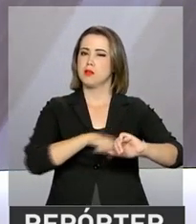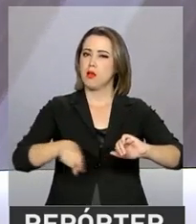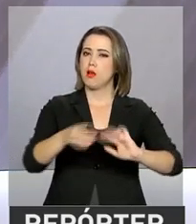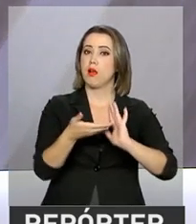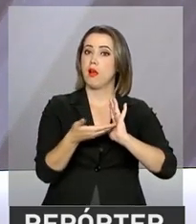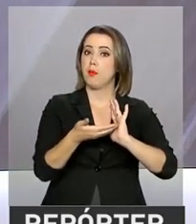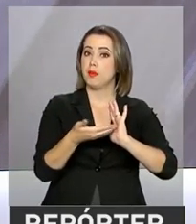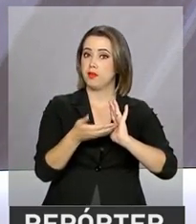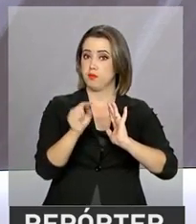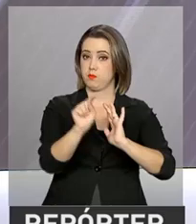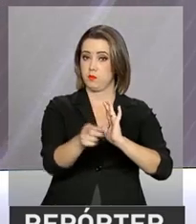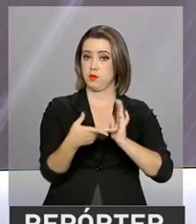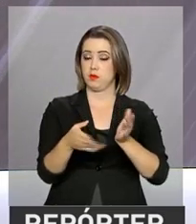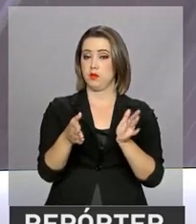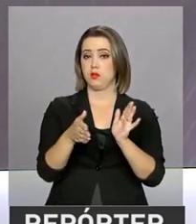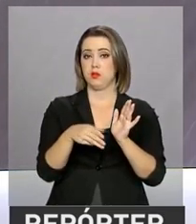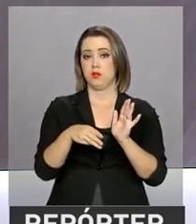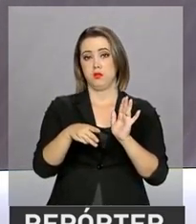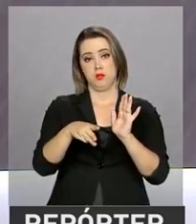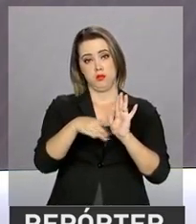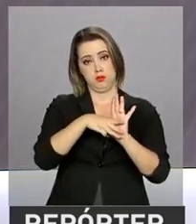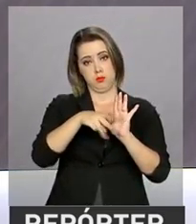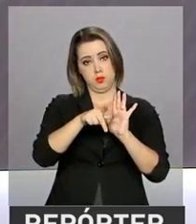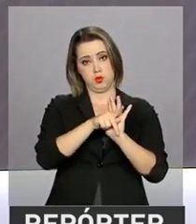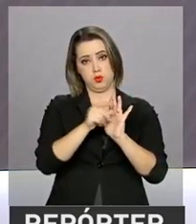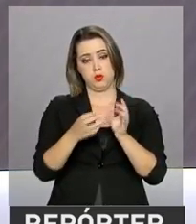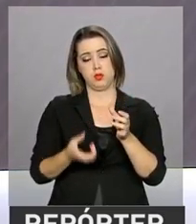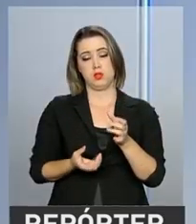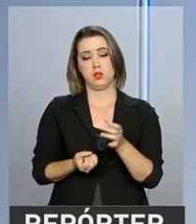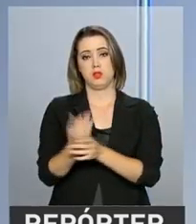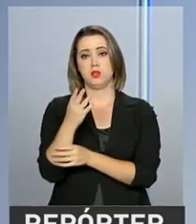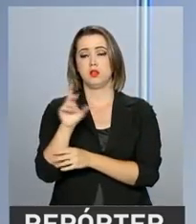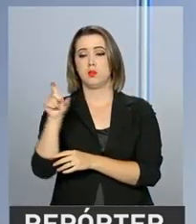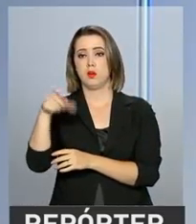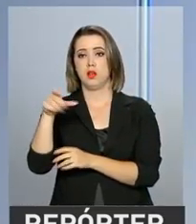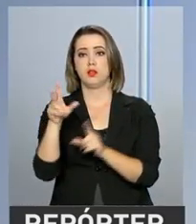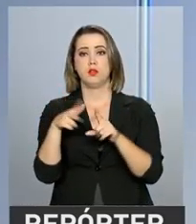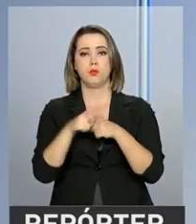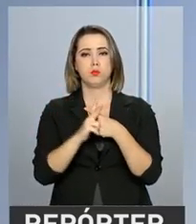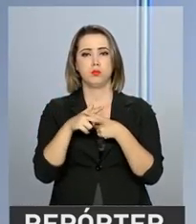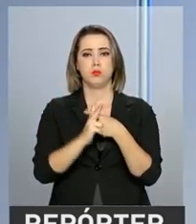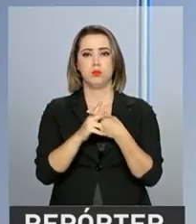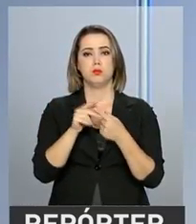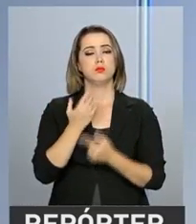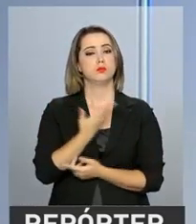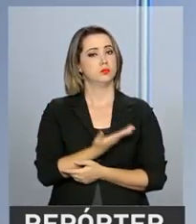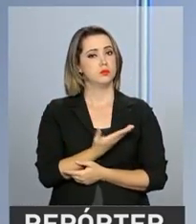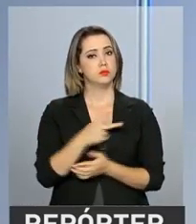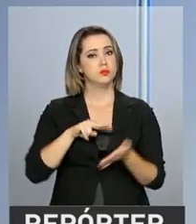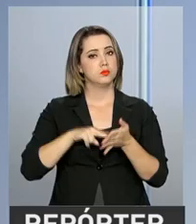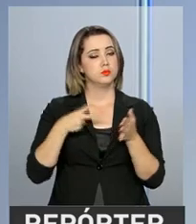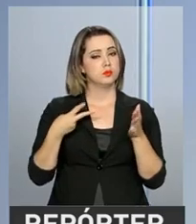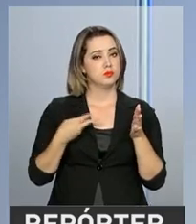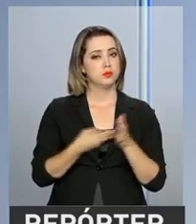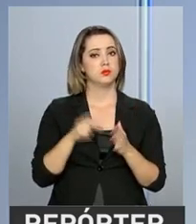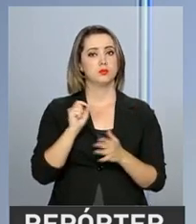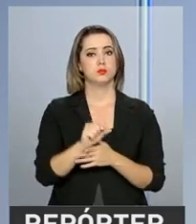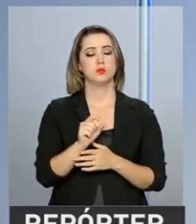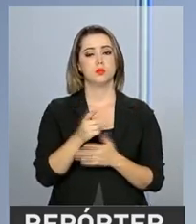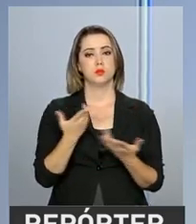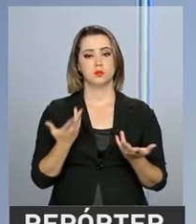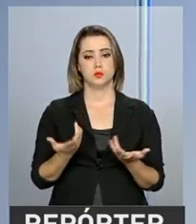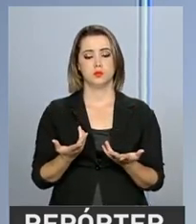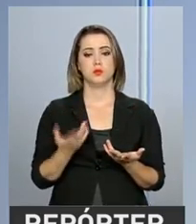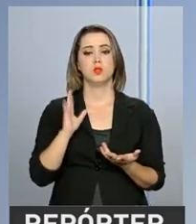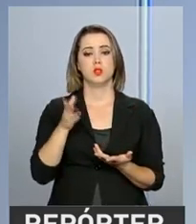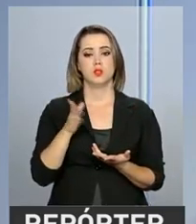da medida provisória que cria o cartão reforma. O cartão reforma significa que aquele, originalmente